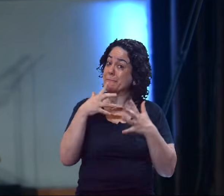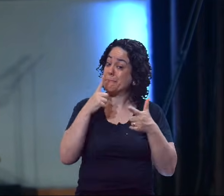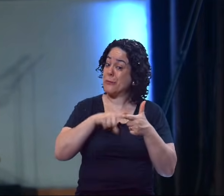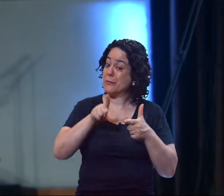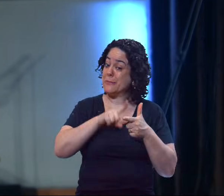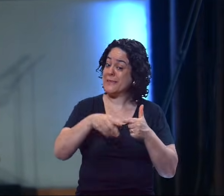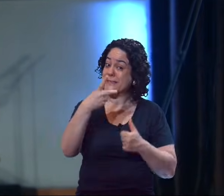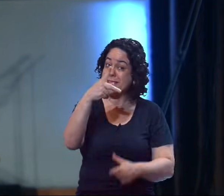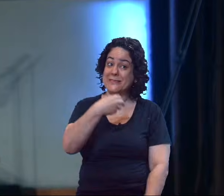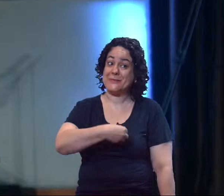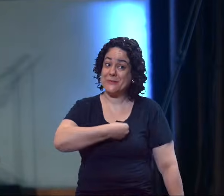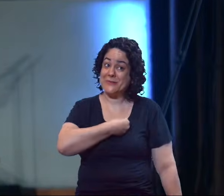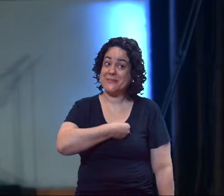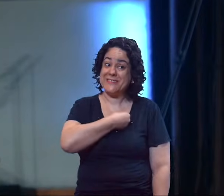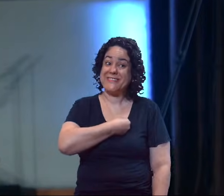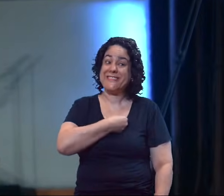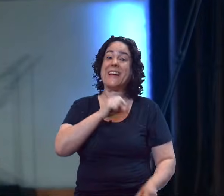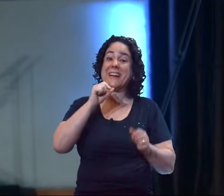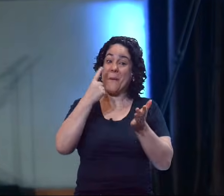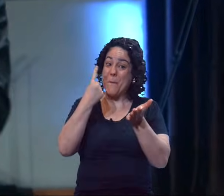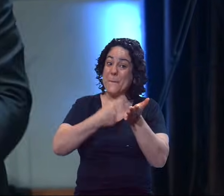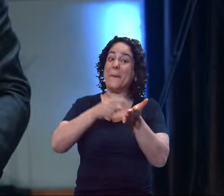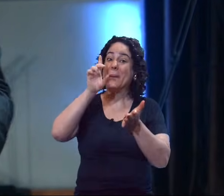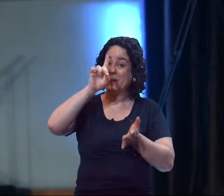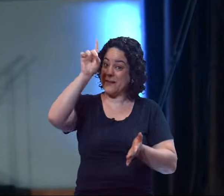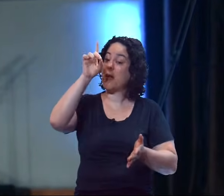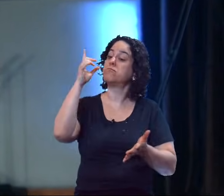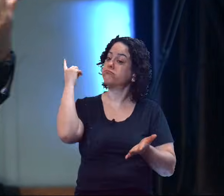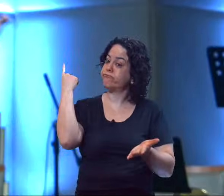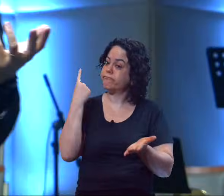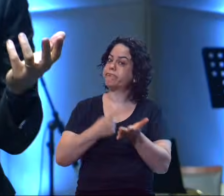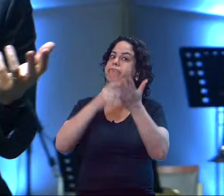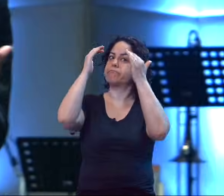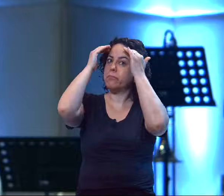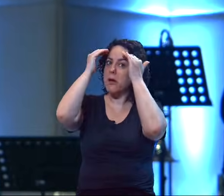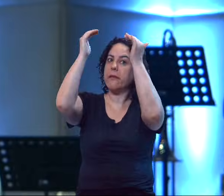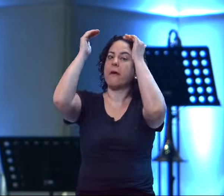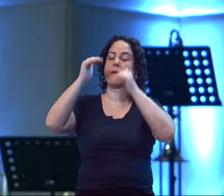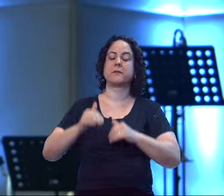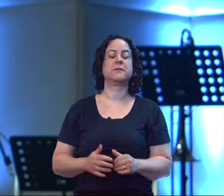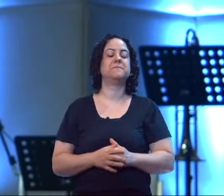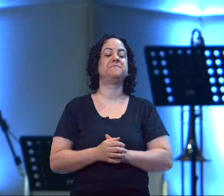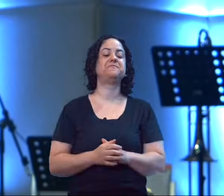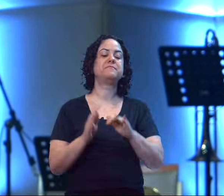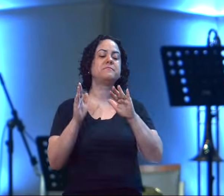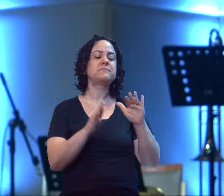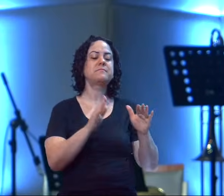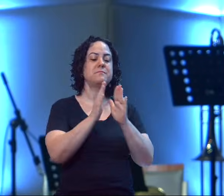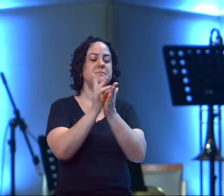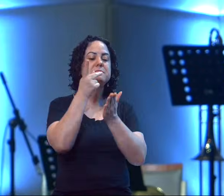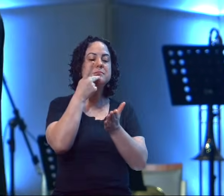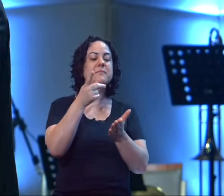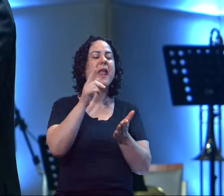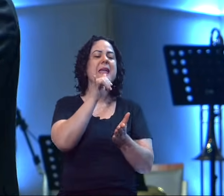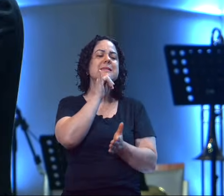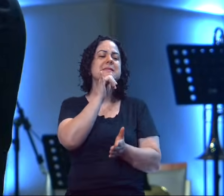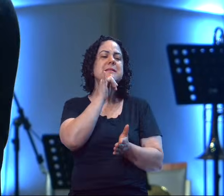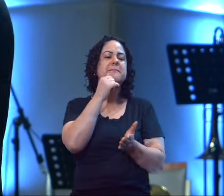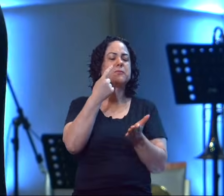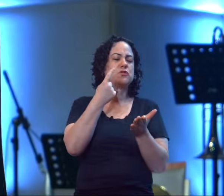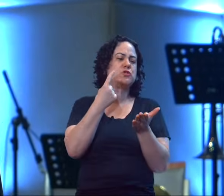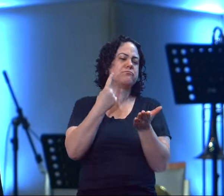ajudar. Então, fez um combinado com Deus, cumpra. Agora, a Bíblia vai nos mostrar exemplos de votos que deram certo, foram